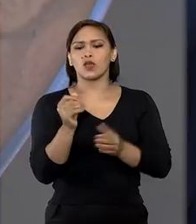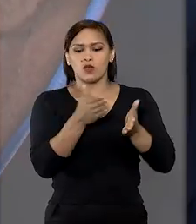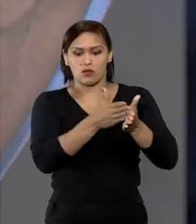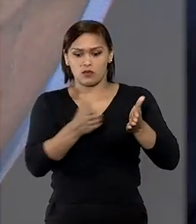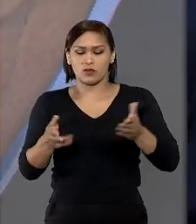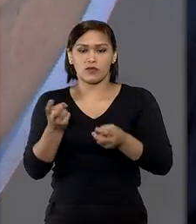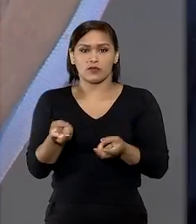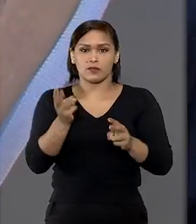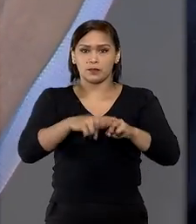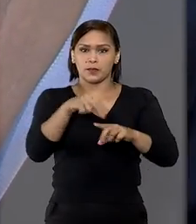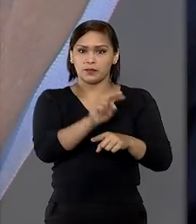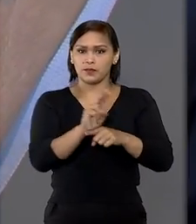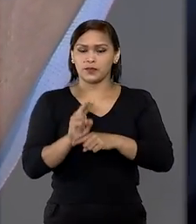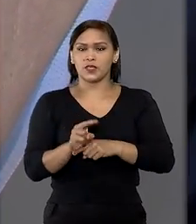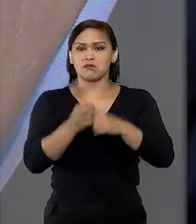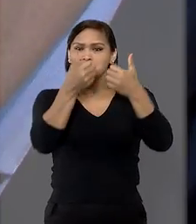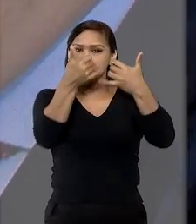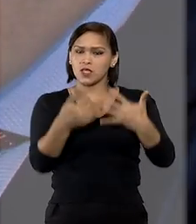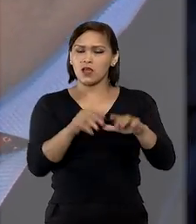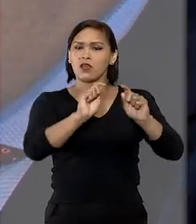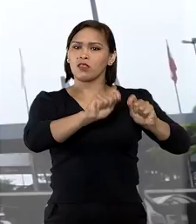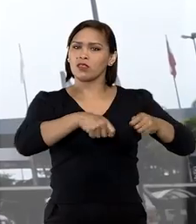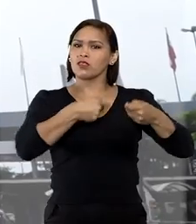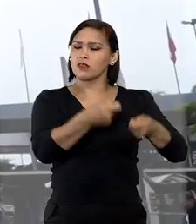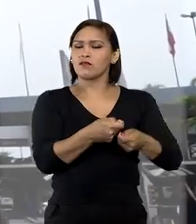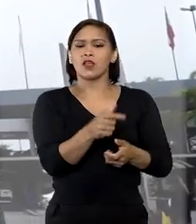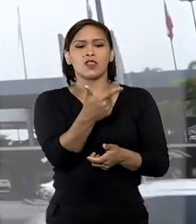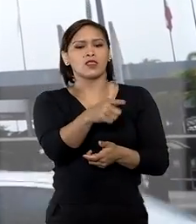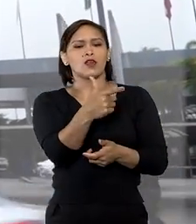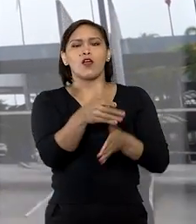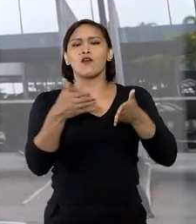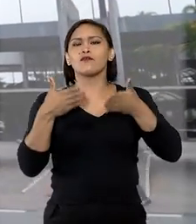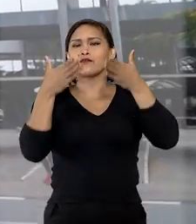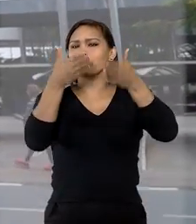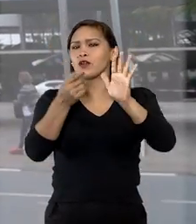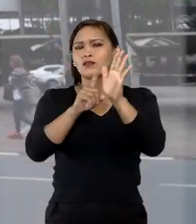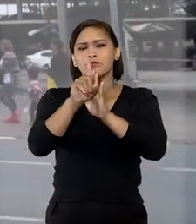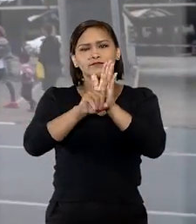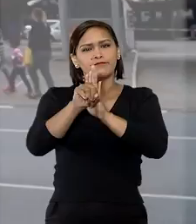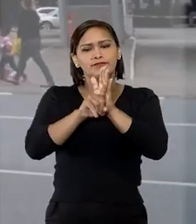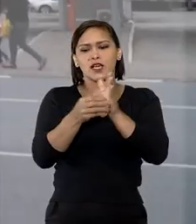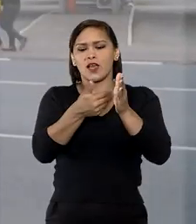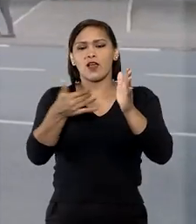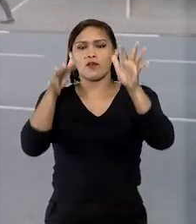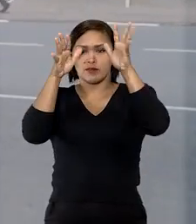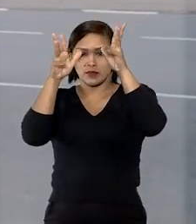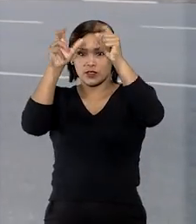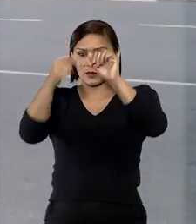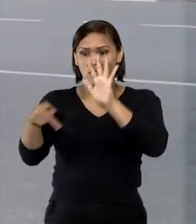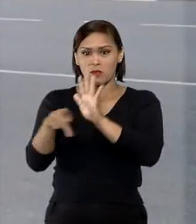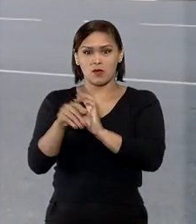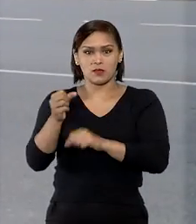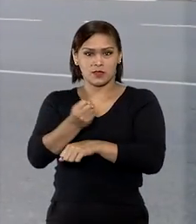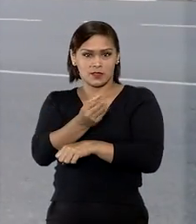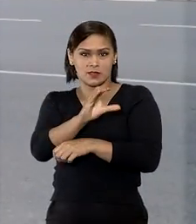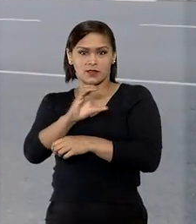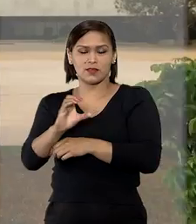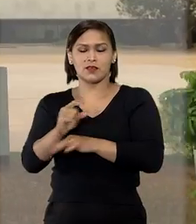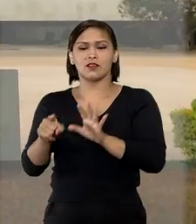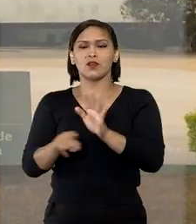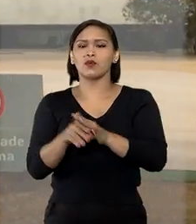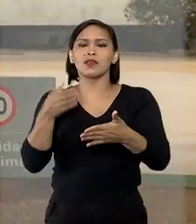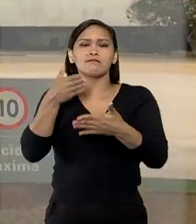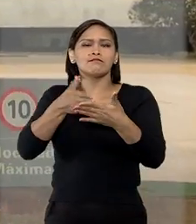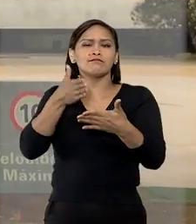excesso de prazo na prisão preventiva alegado pela defesa não foi é de análise por parte do Tribunal de Justiça de Santa Catarina